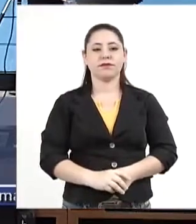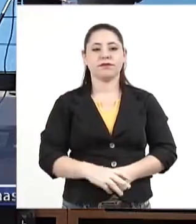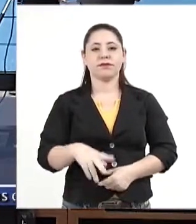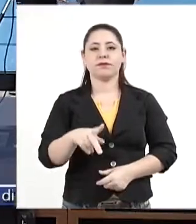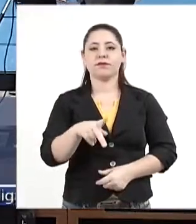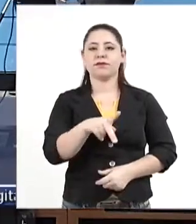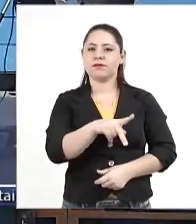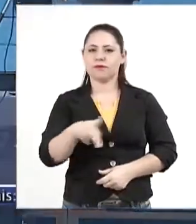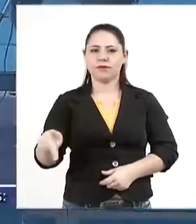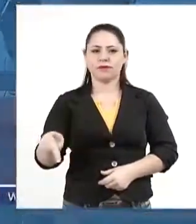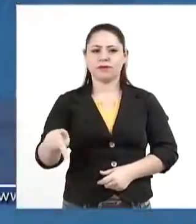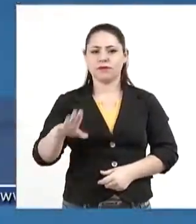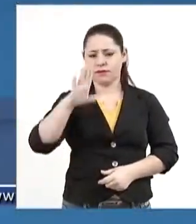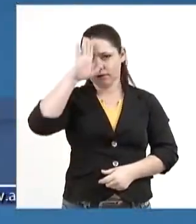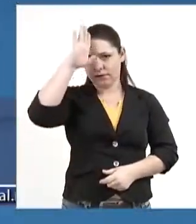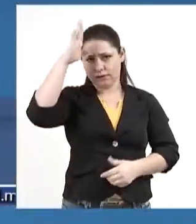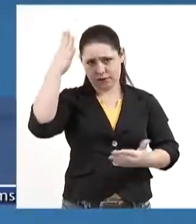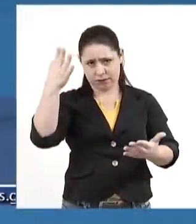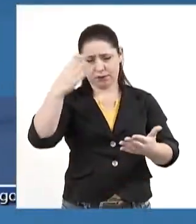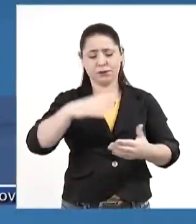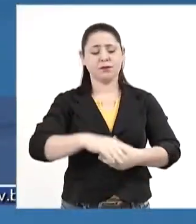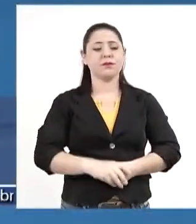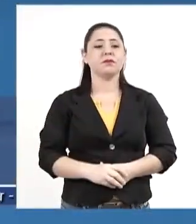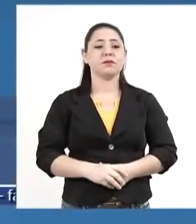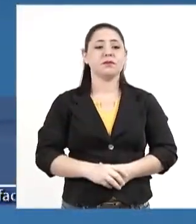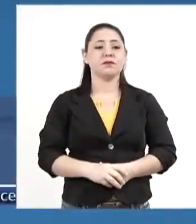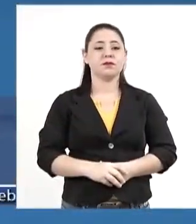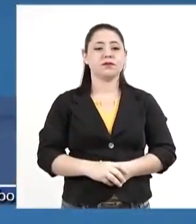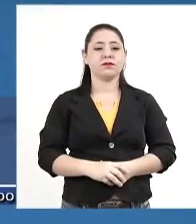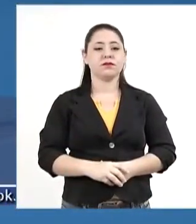Presidente, pela ordem.